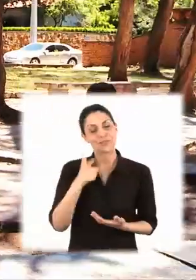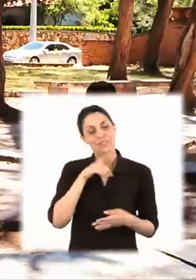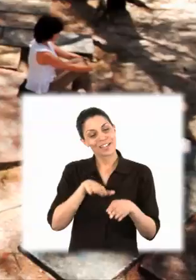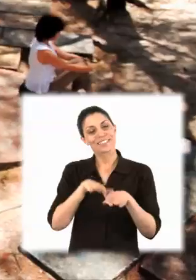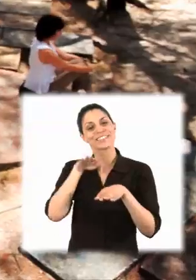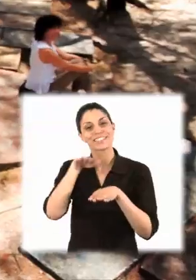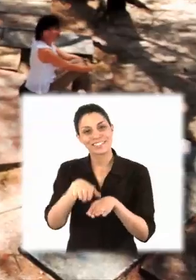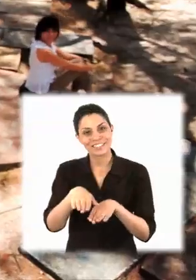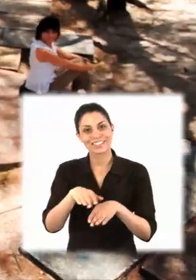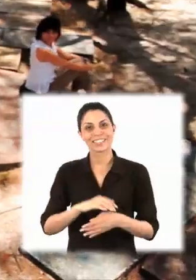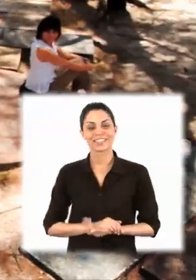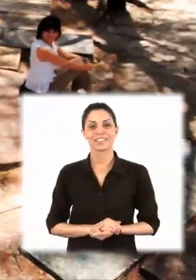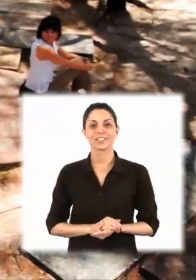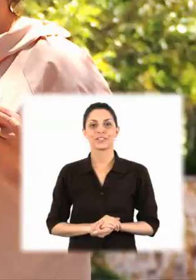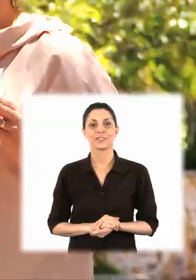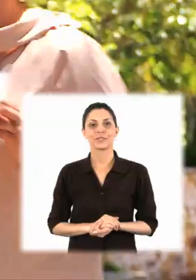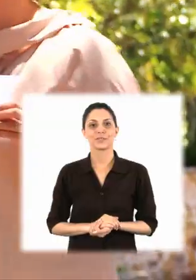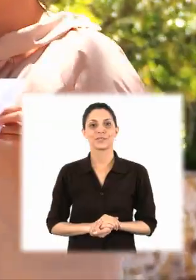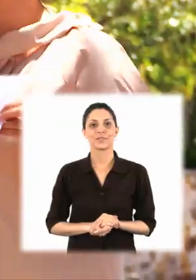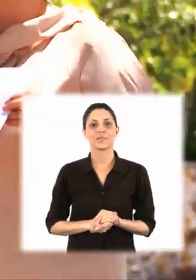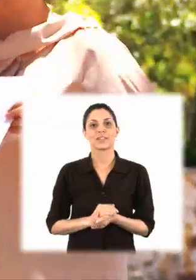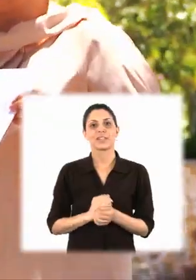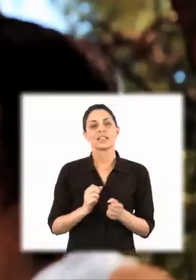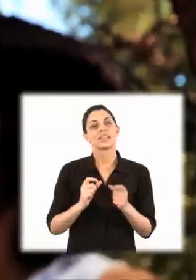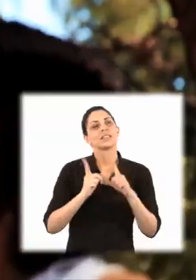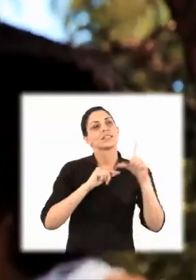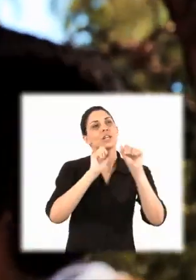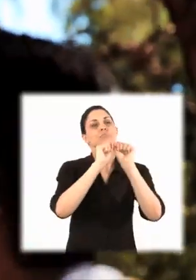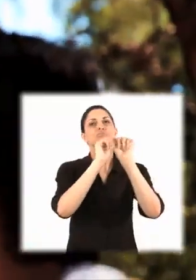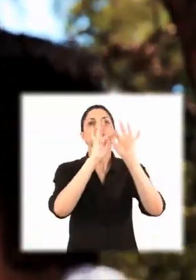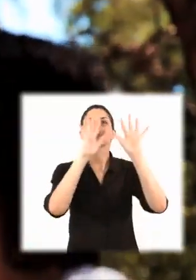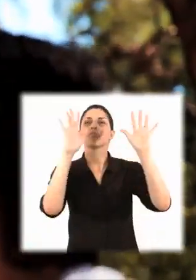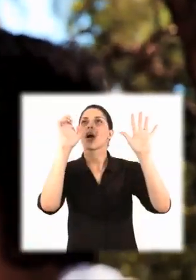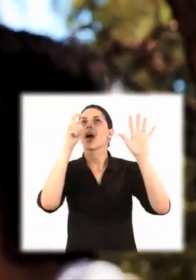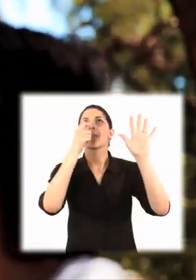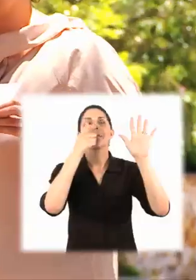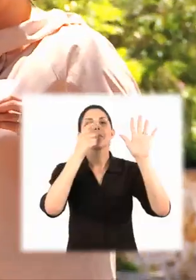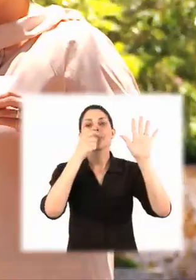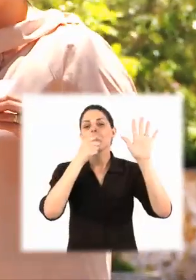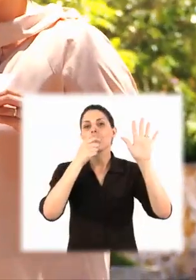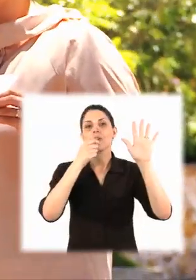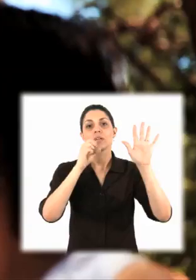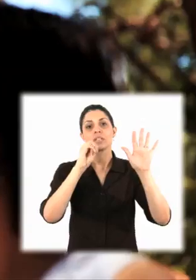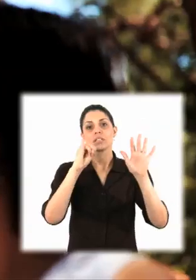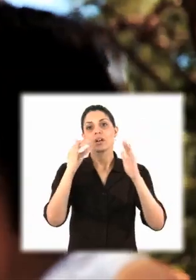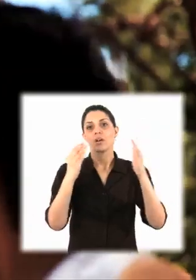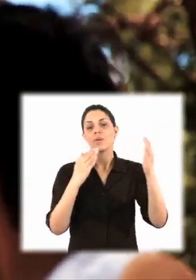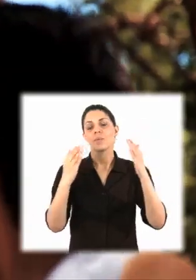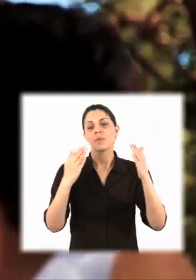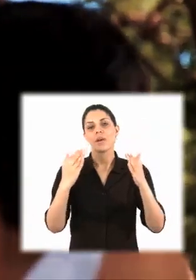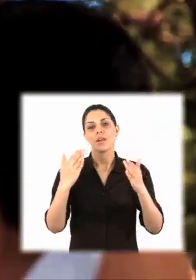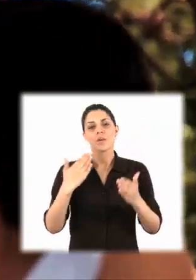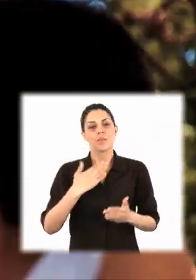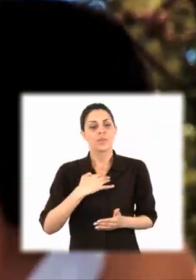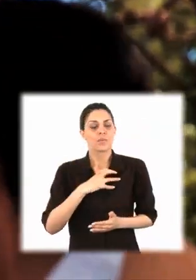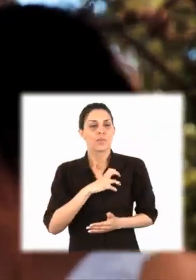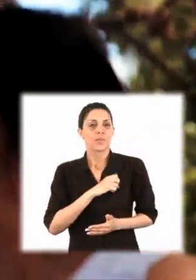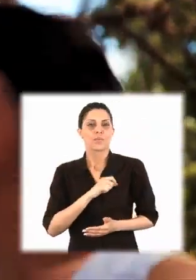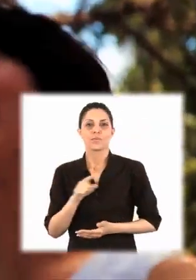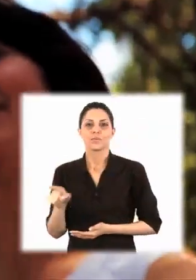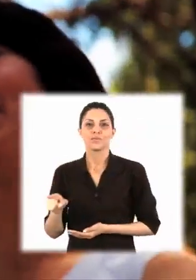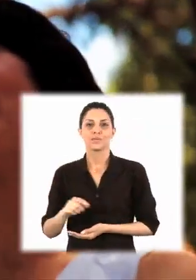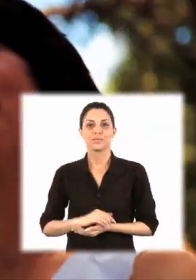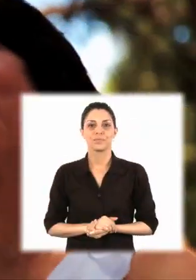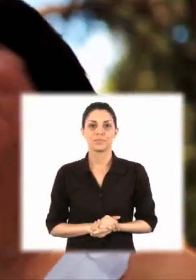mais uma casa. Centenas de estrelas no céu é pouco comparado ao tamanho do meu amor por